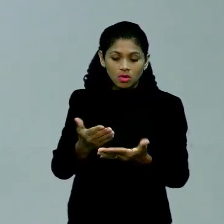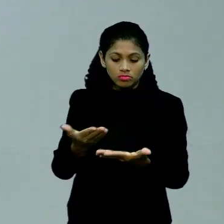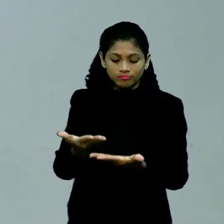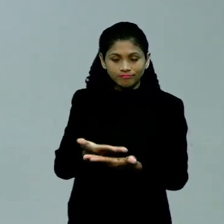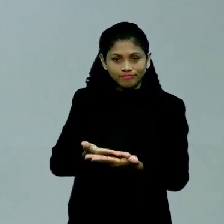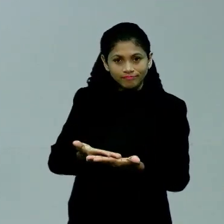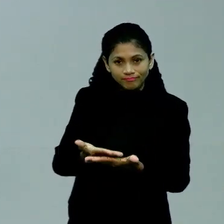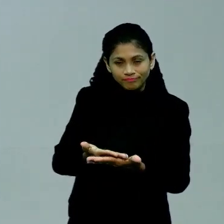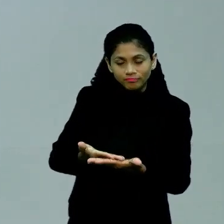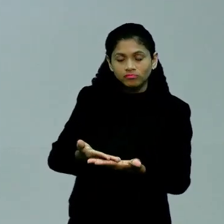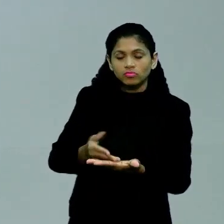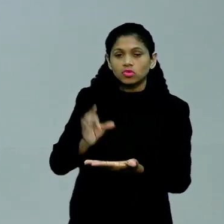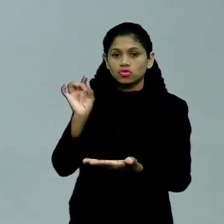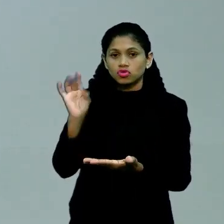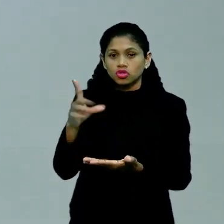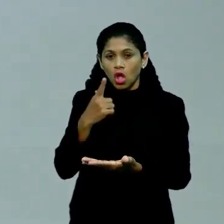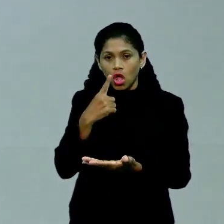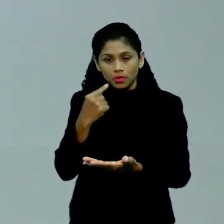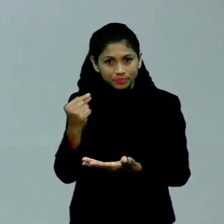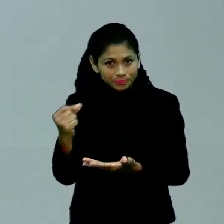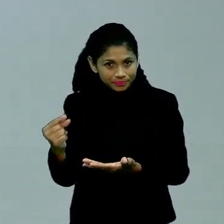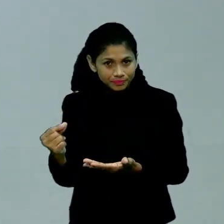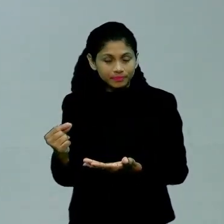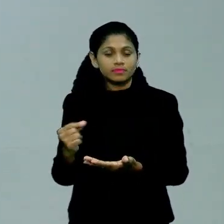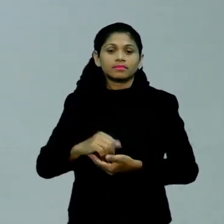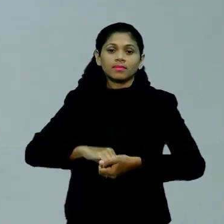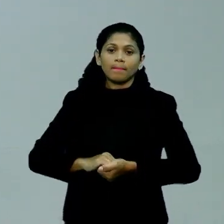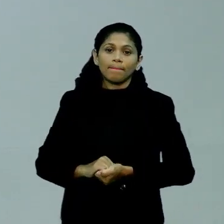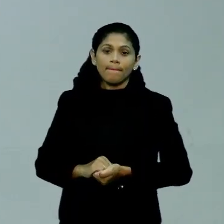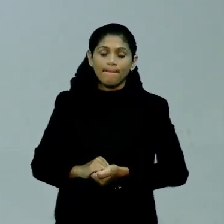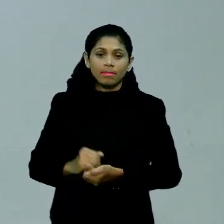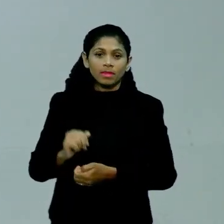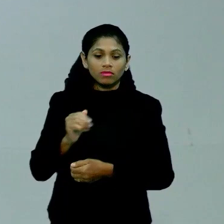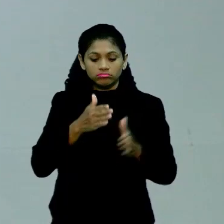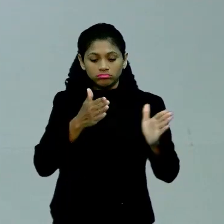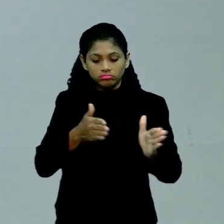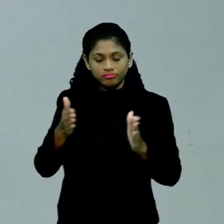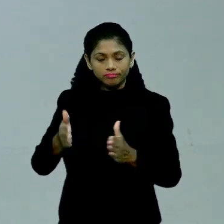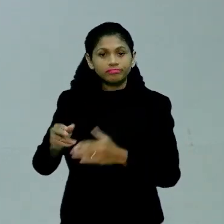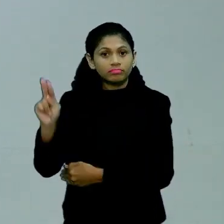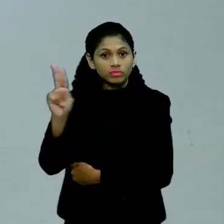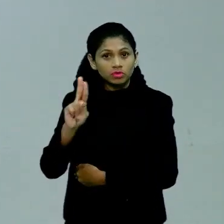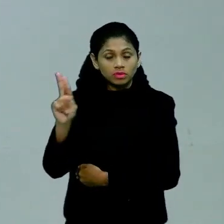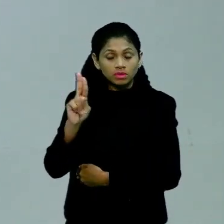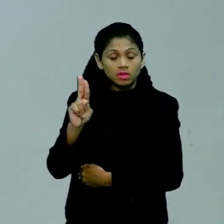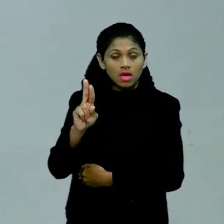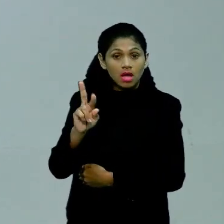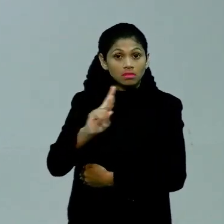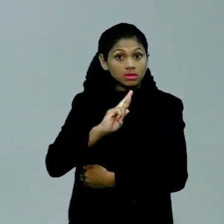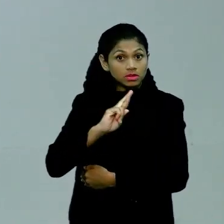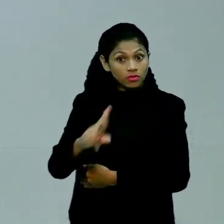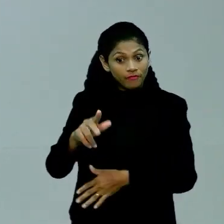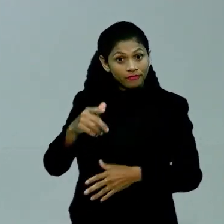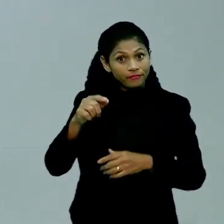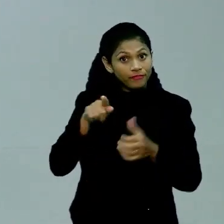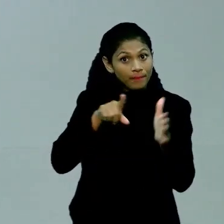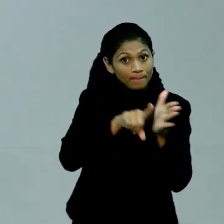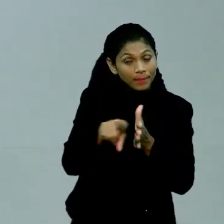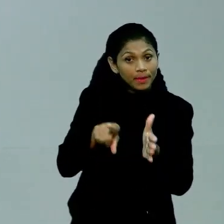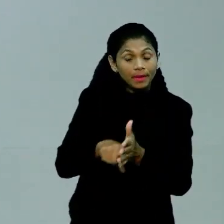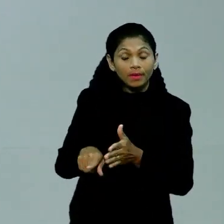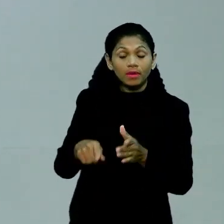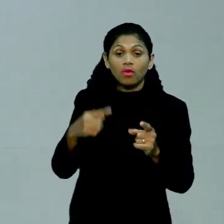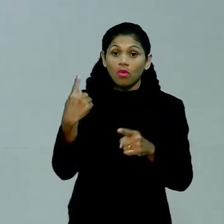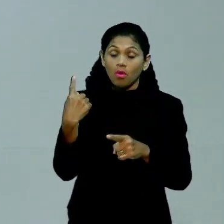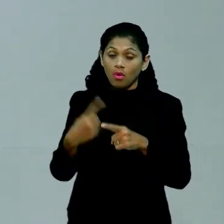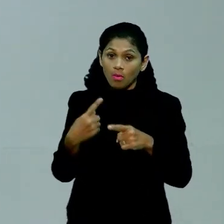sólida. Porém, esse não é um processo muito utilizado para resoluções de questões, porque é um processo que é muito lento,